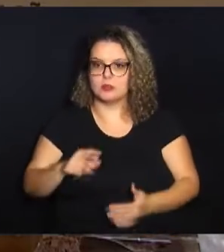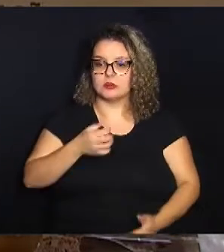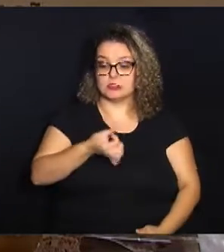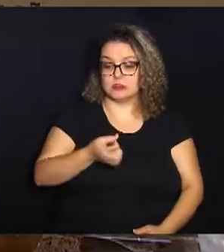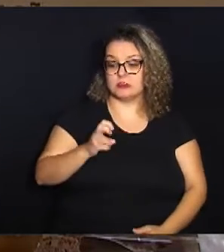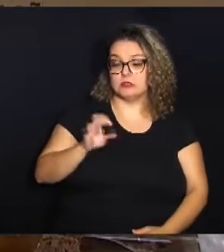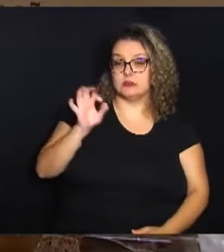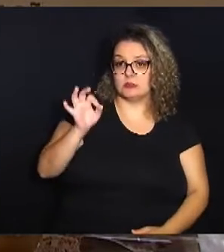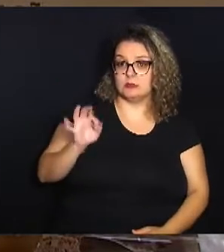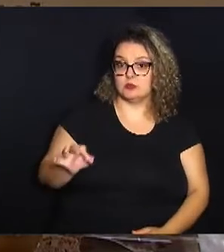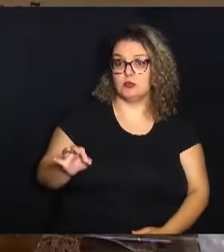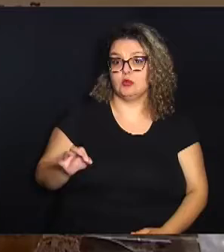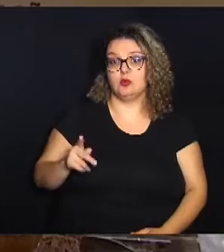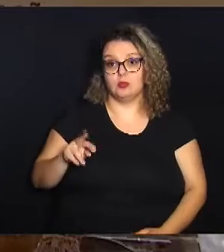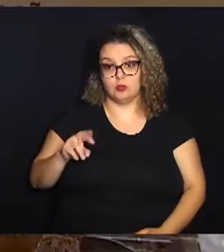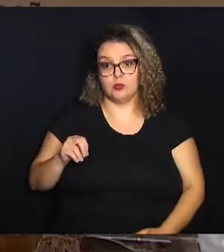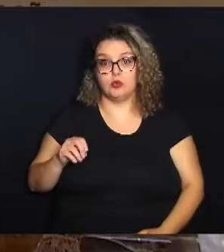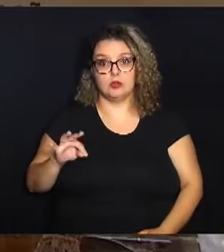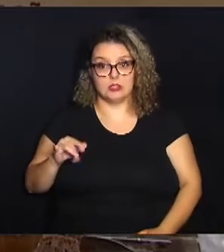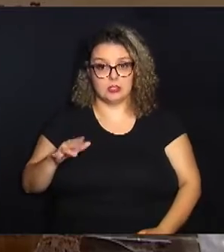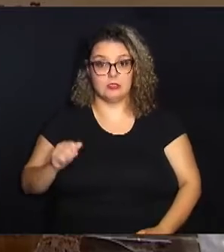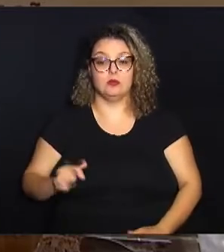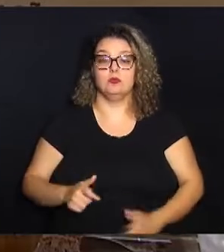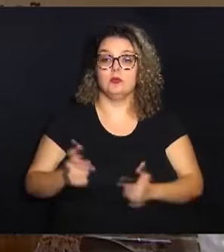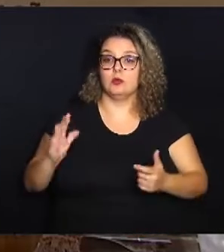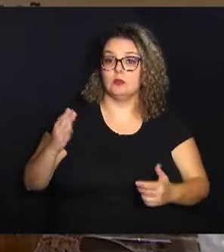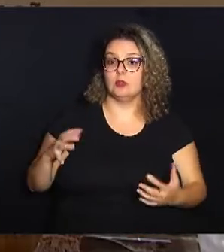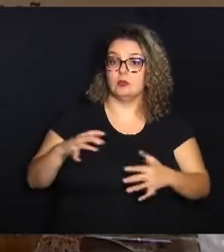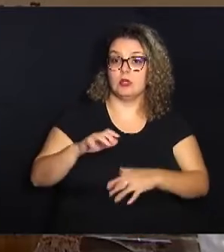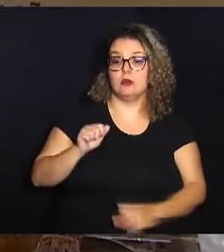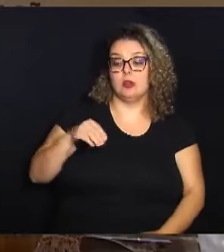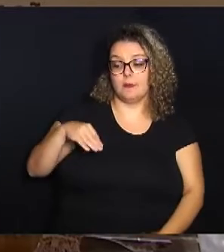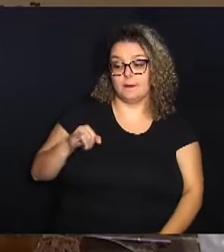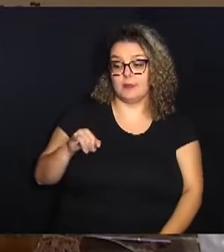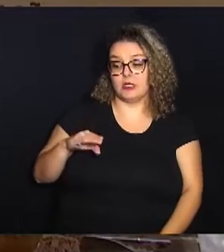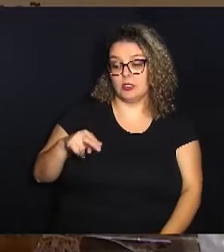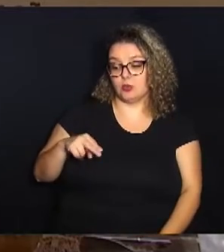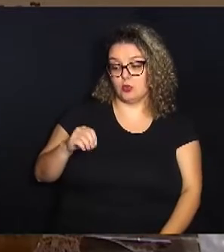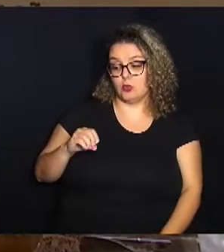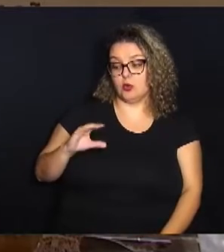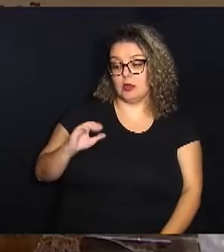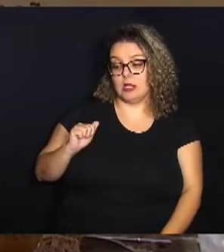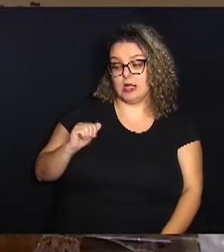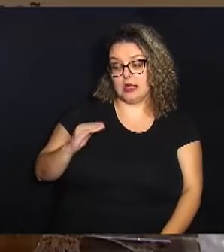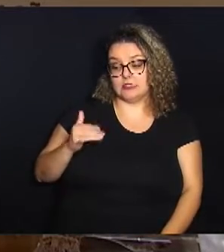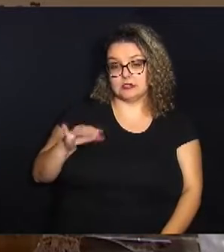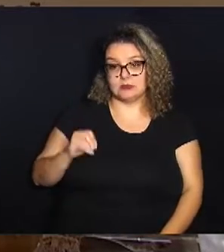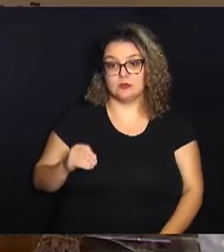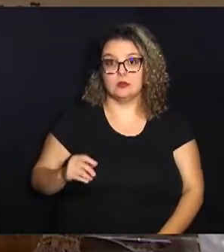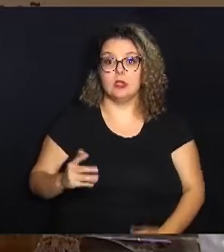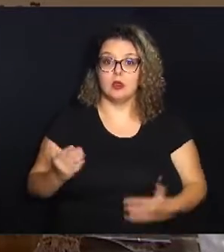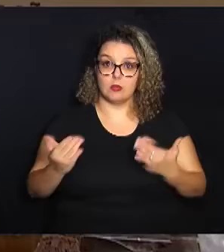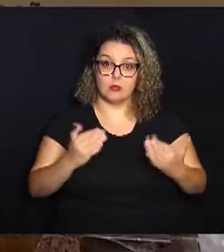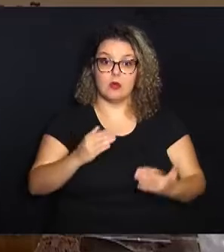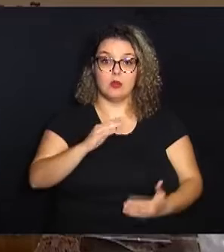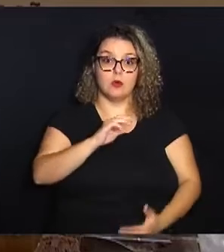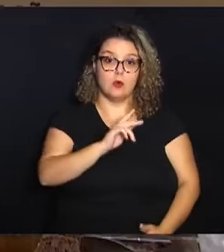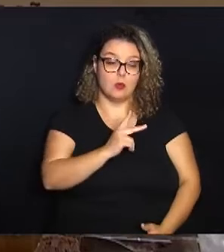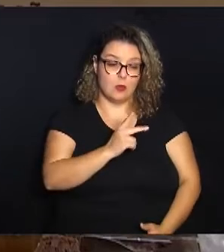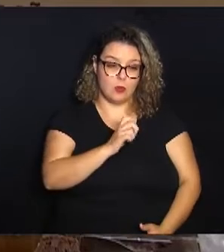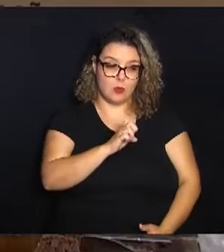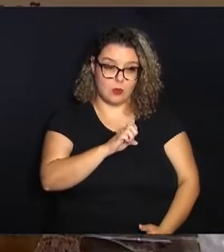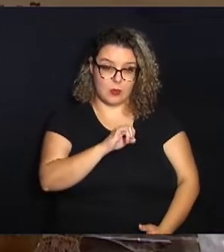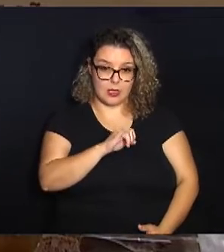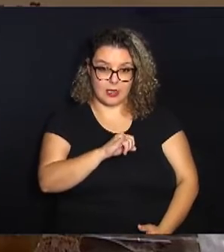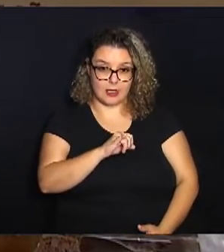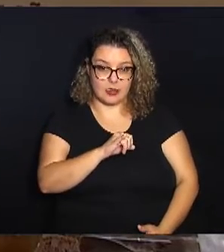de proteína com alto valor biológico, todos os aminoácidos essenciais. Ela é comparável ao whey protein em absorção,